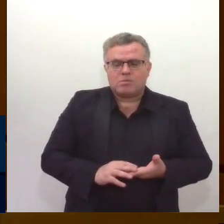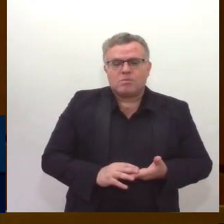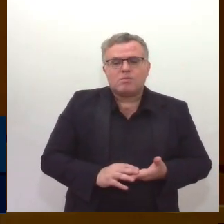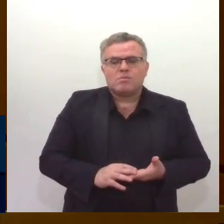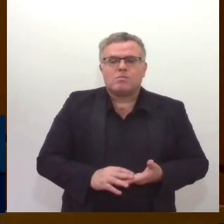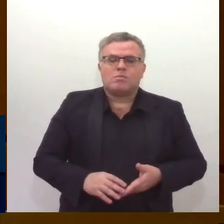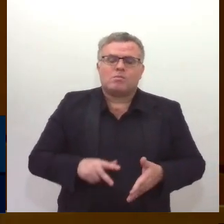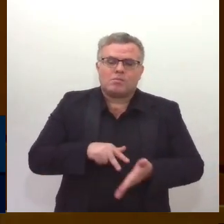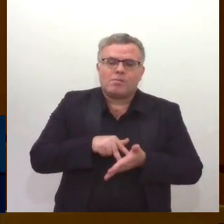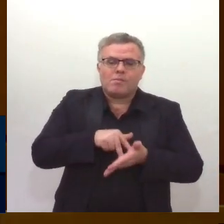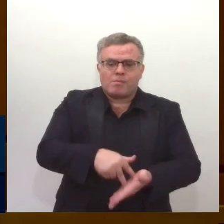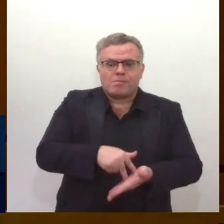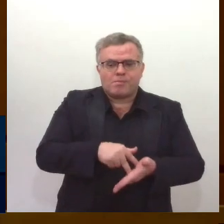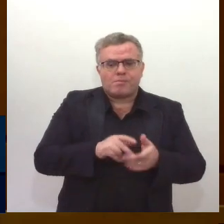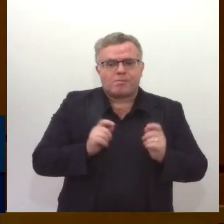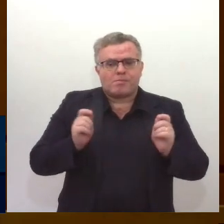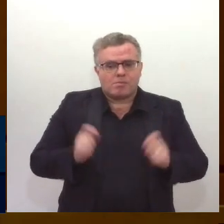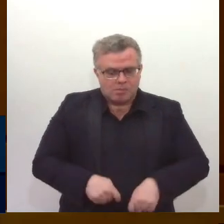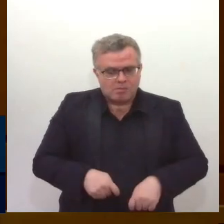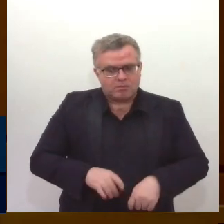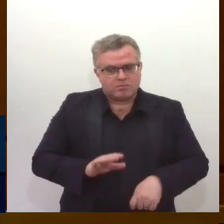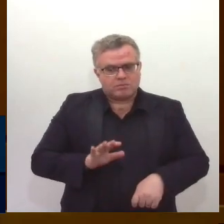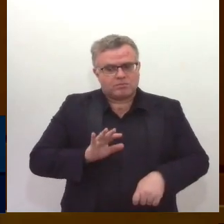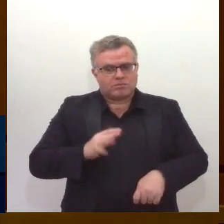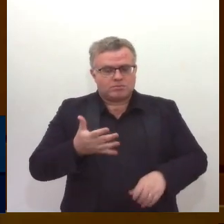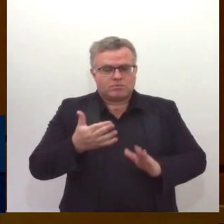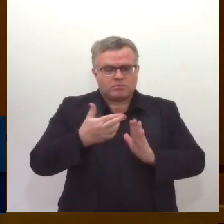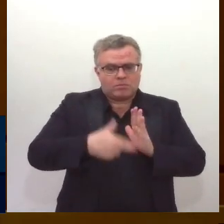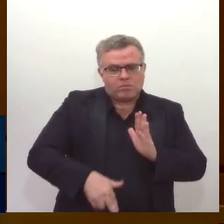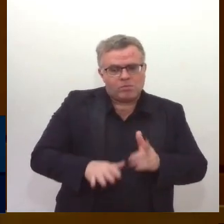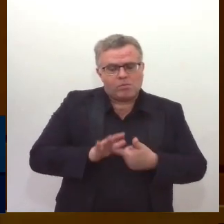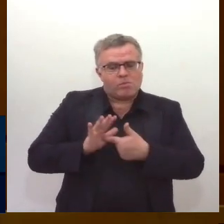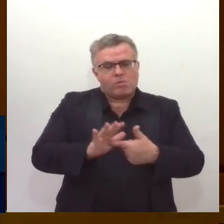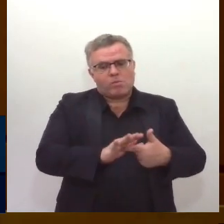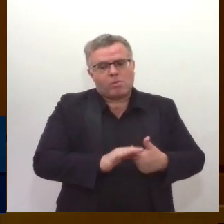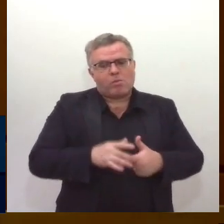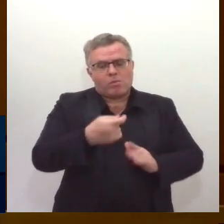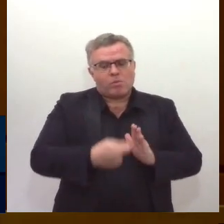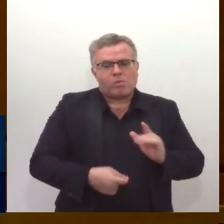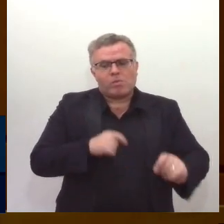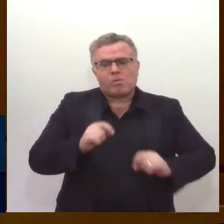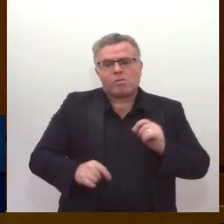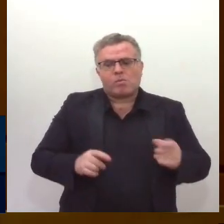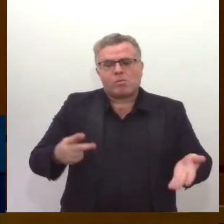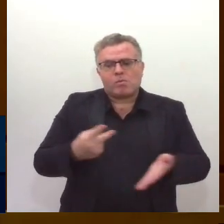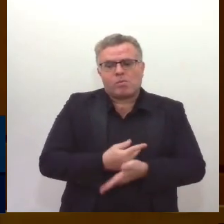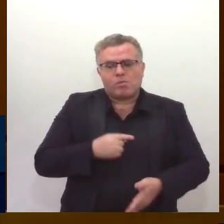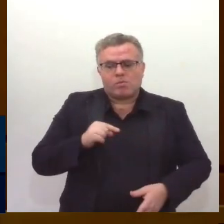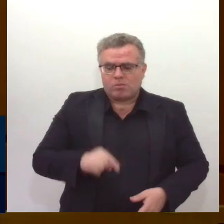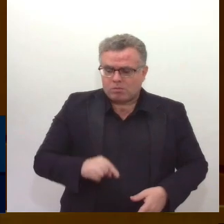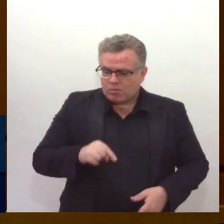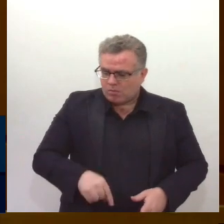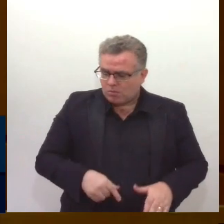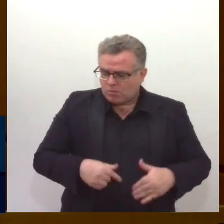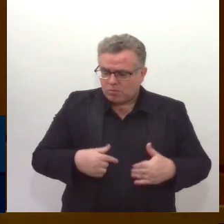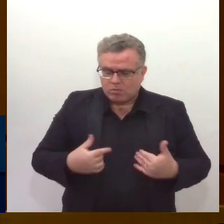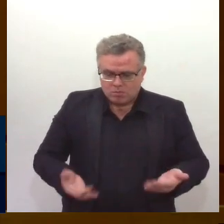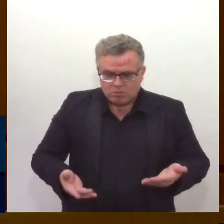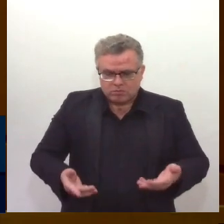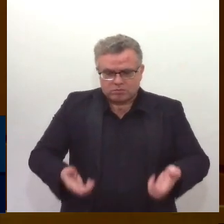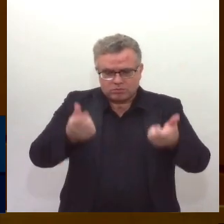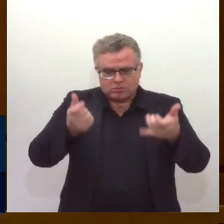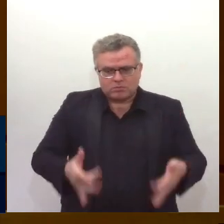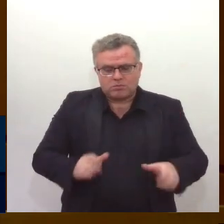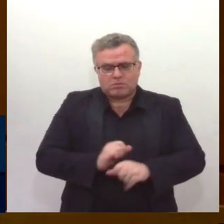Esse relatório revela o que temos dito aqui do ponto de vista de política pública.